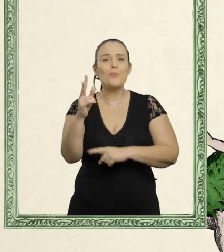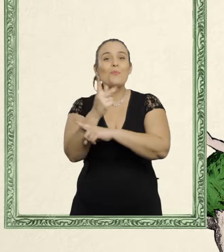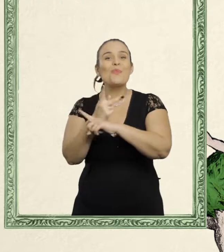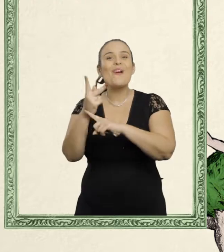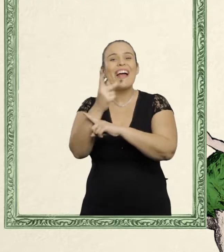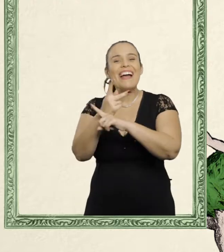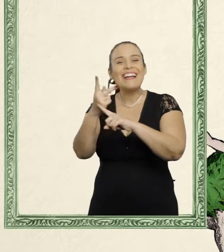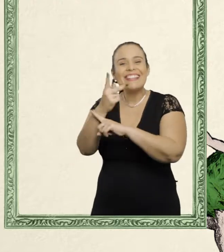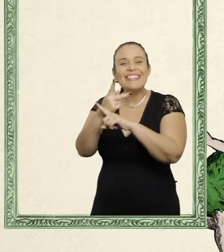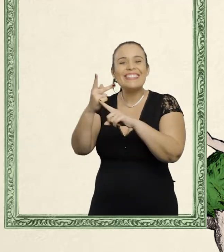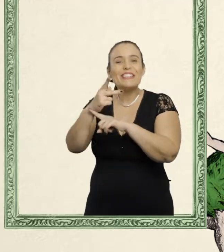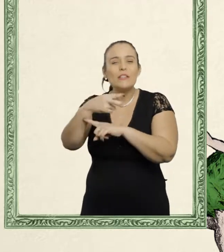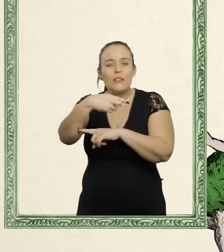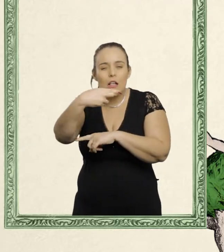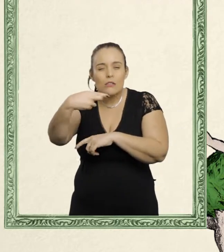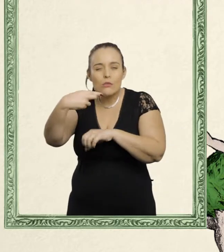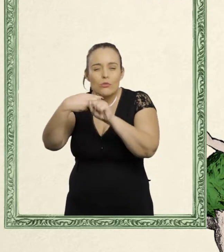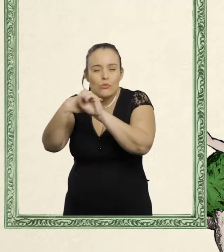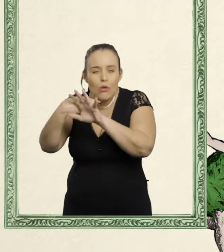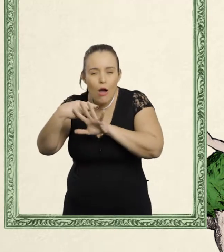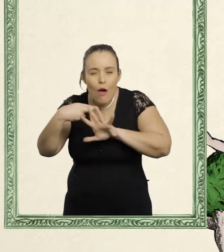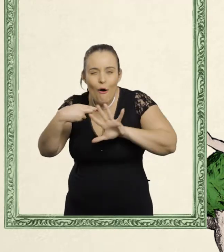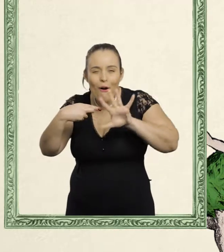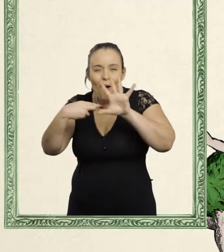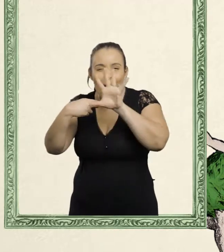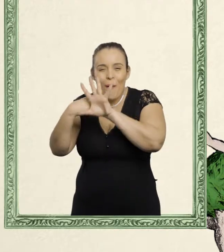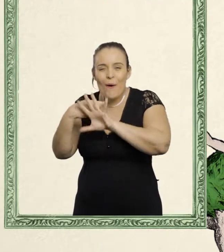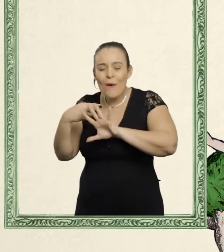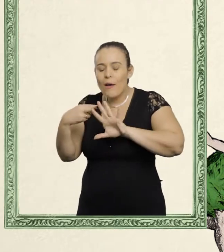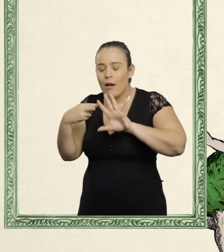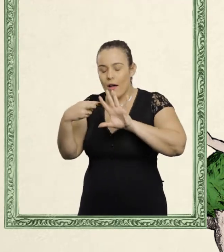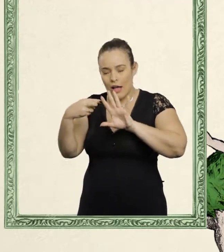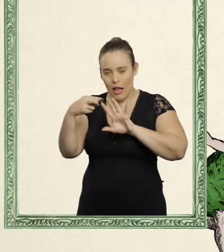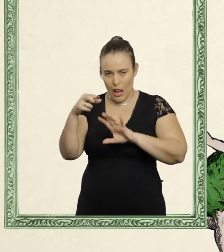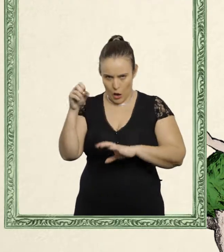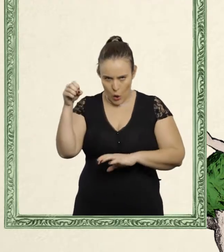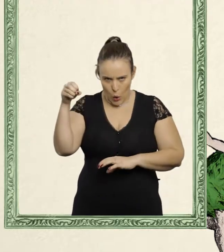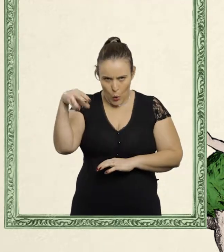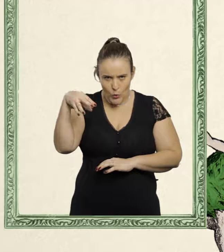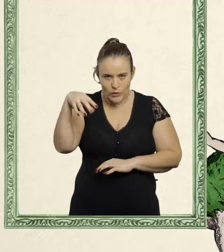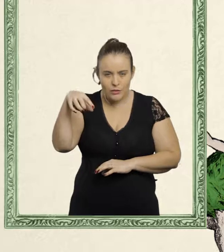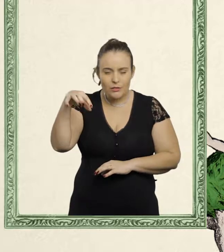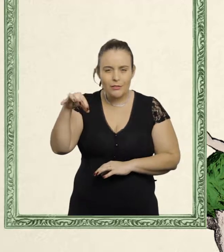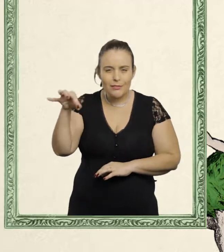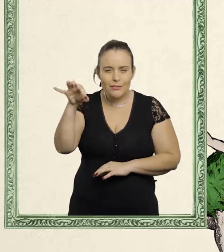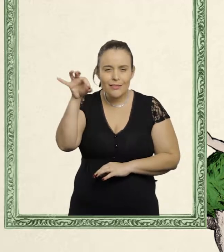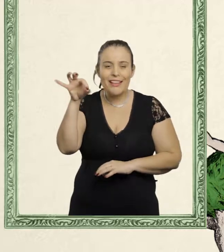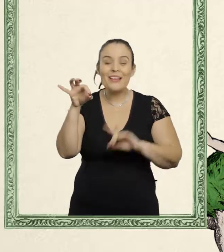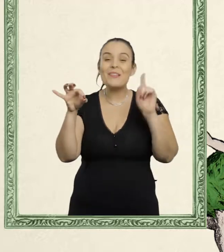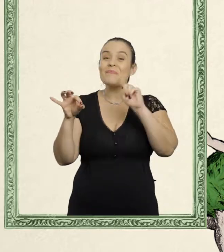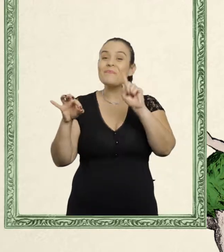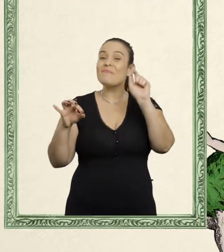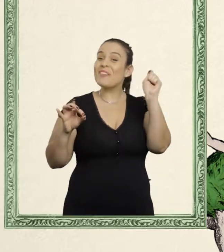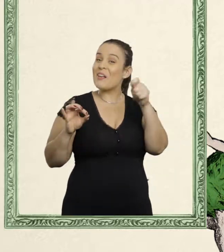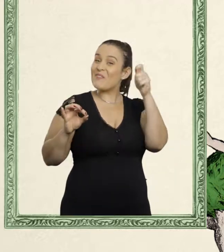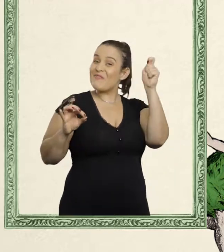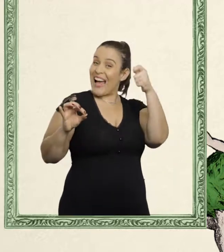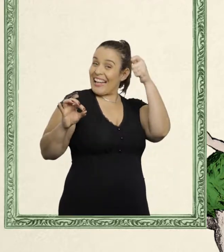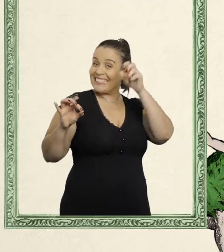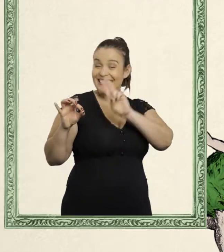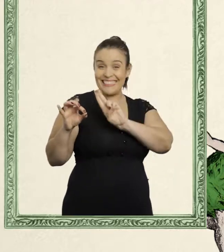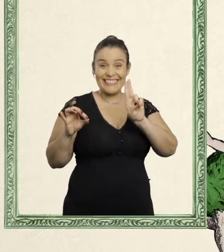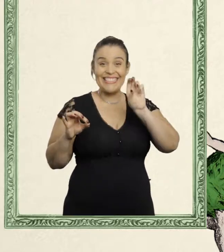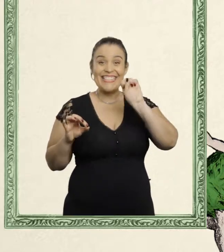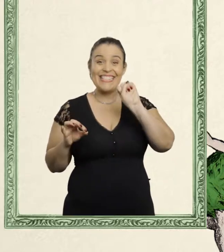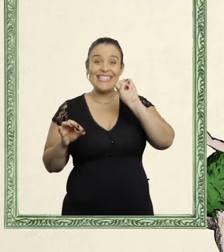pela sombra de Peter. Mas não era uma luz, era uma fada chamada Sininho. Ela era uma